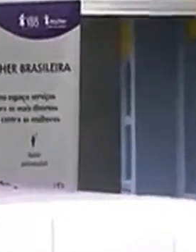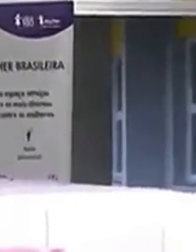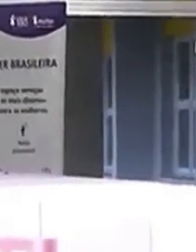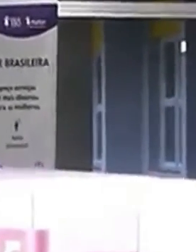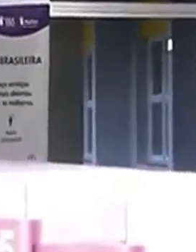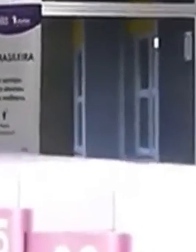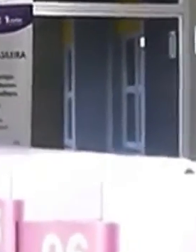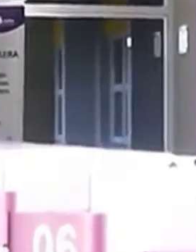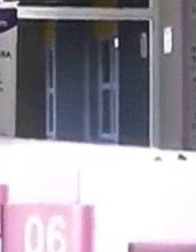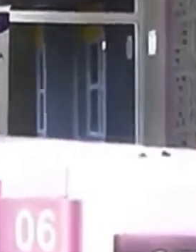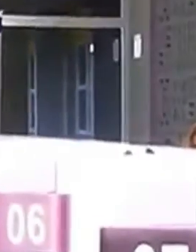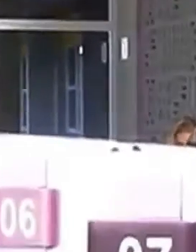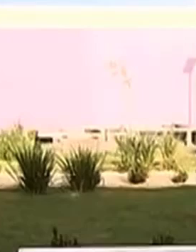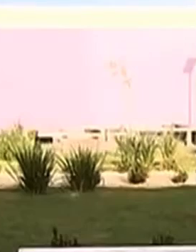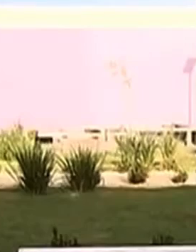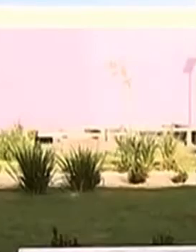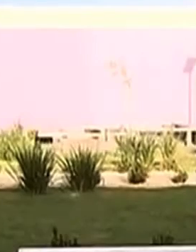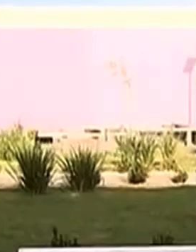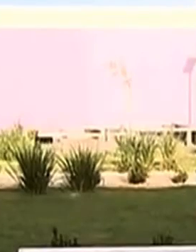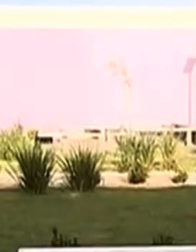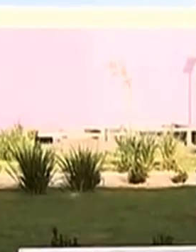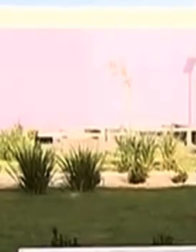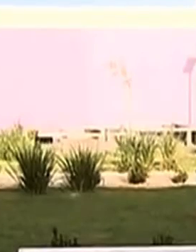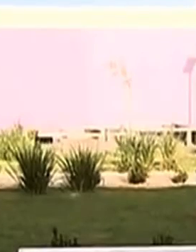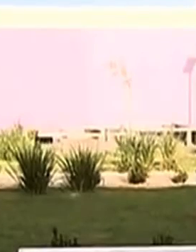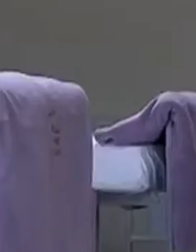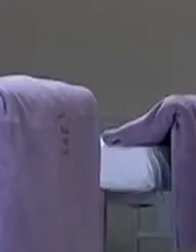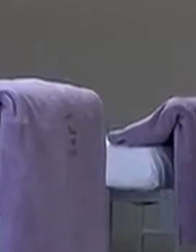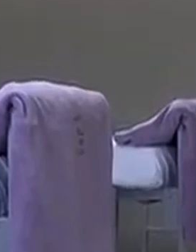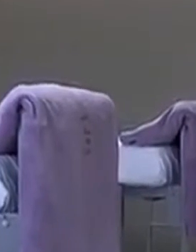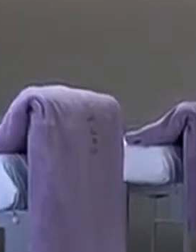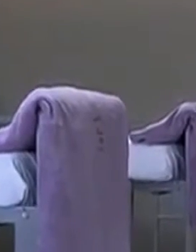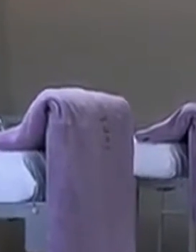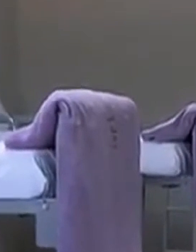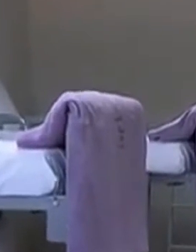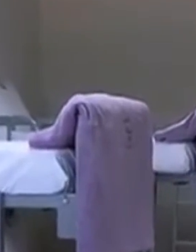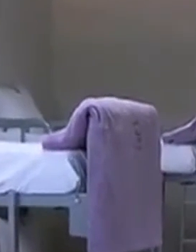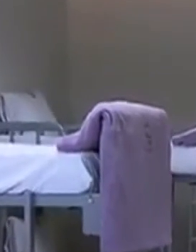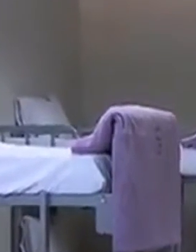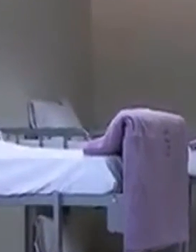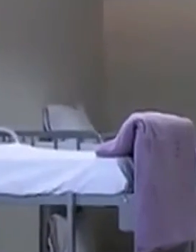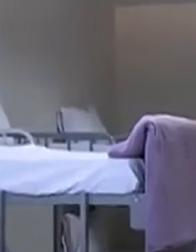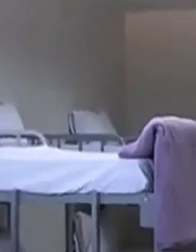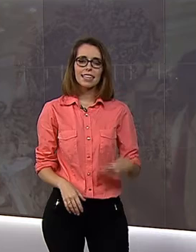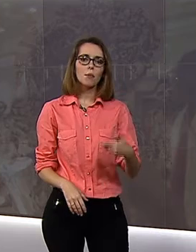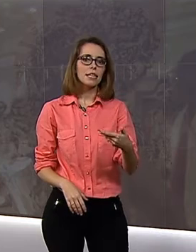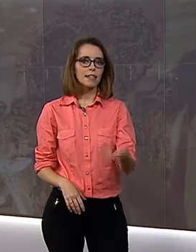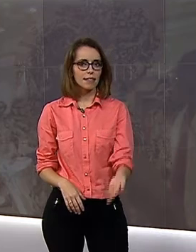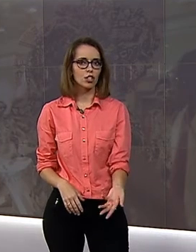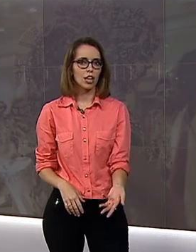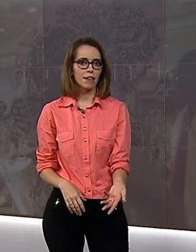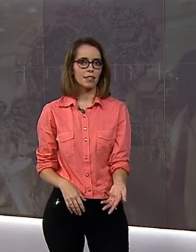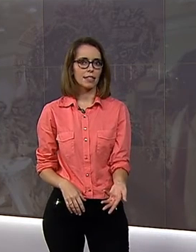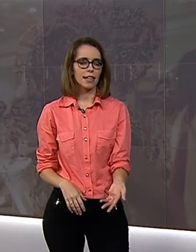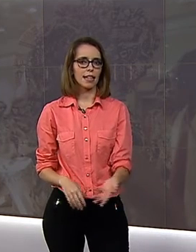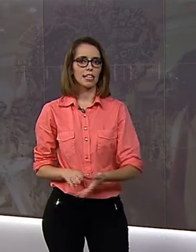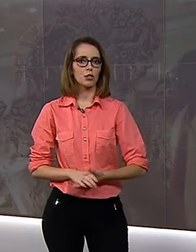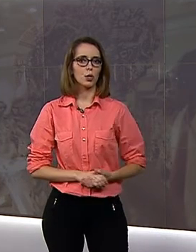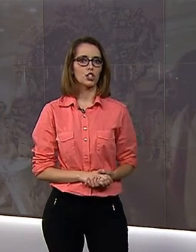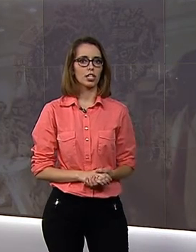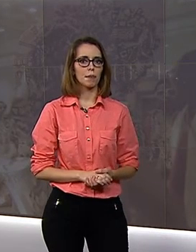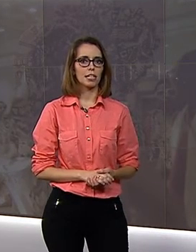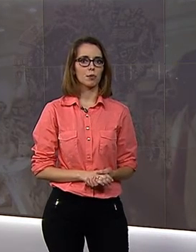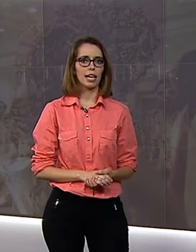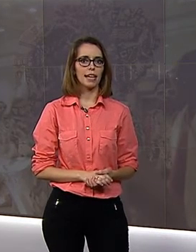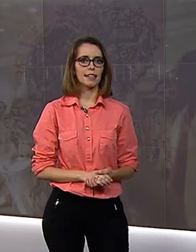e de orientação para emprego e renda, brinquedoteca e área de convivência. Na época, a então ministra-chefe da Secretaria